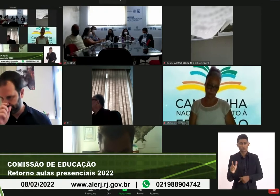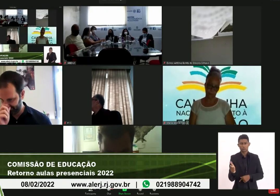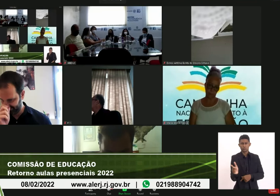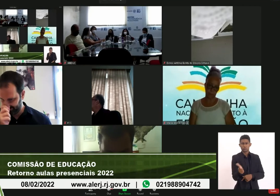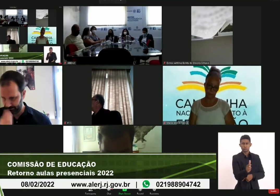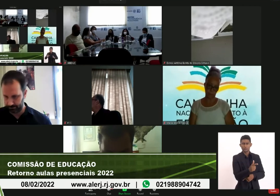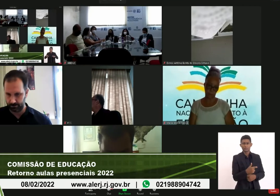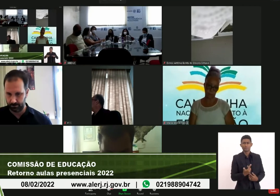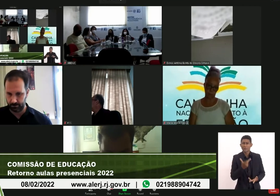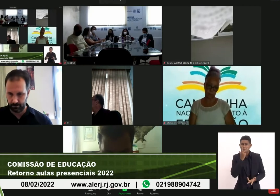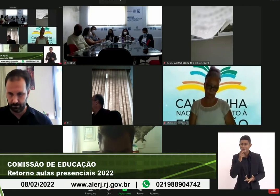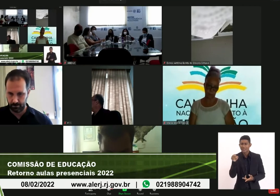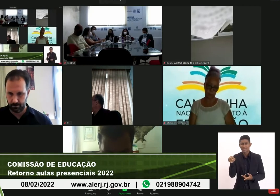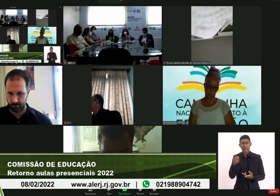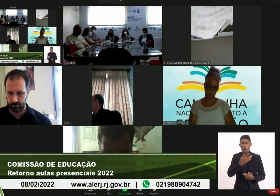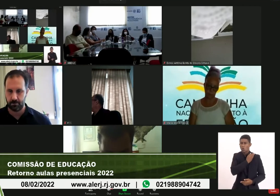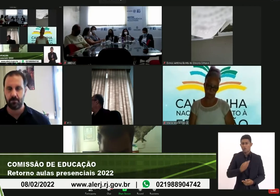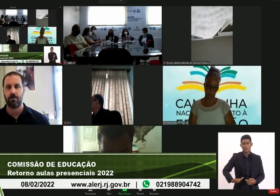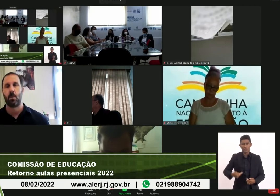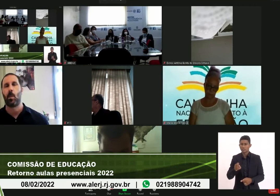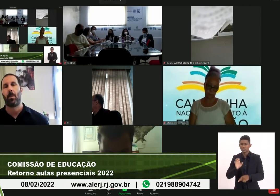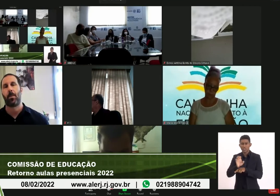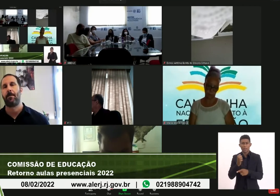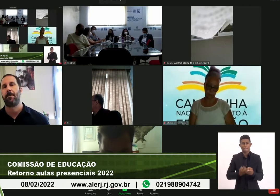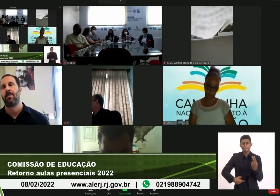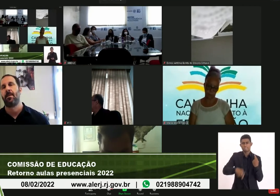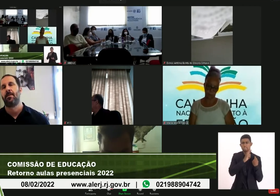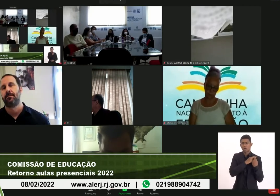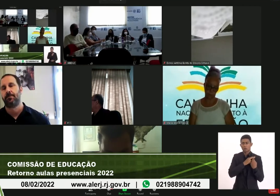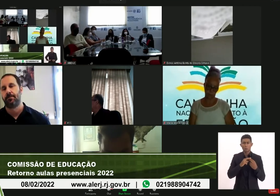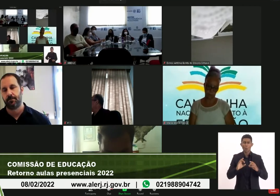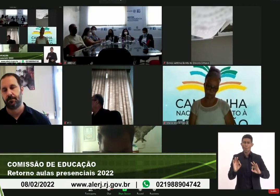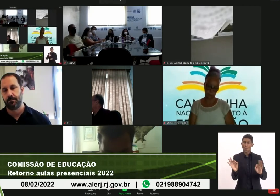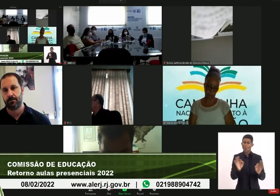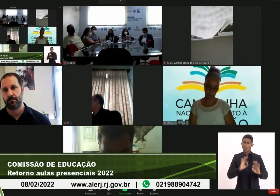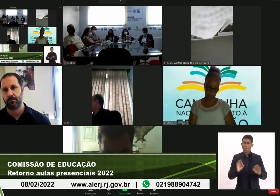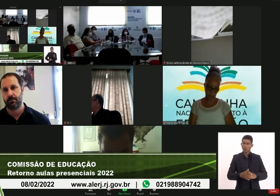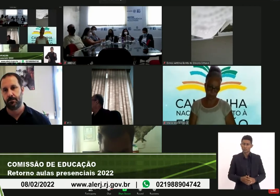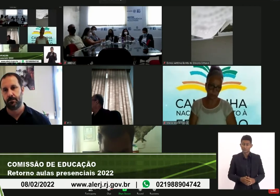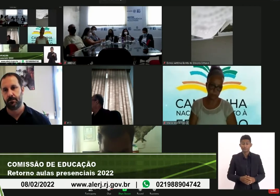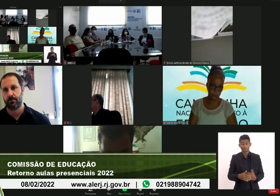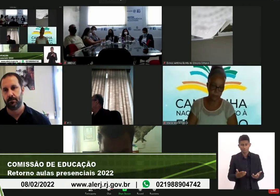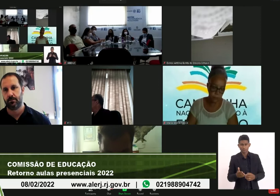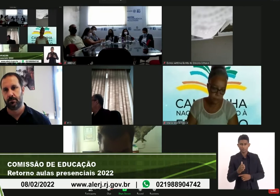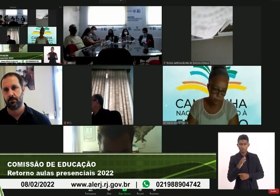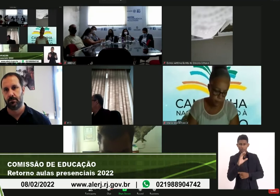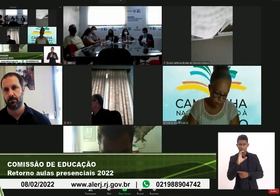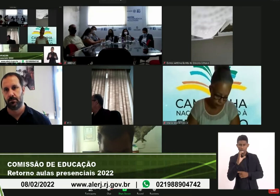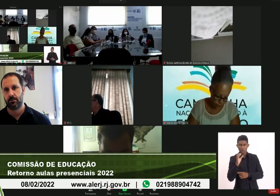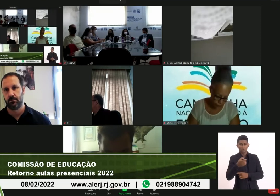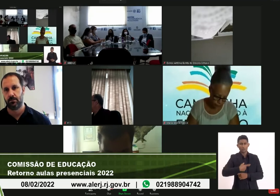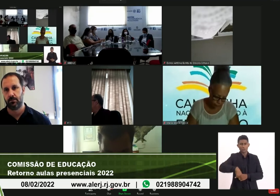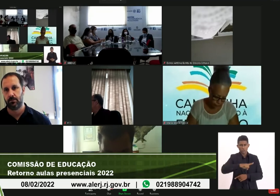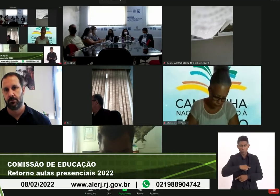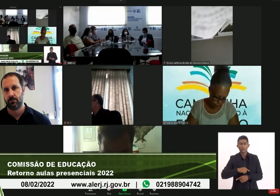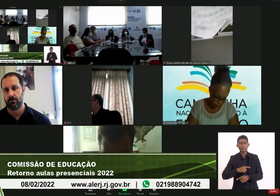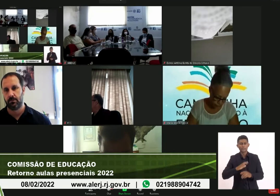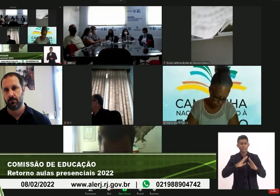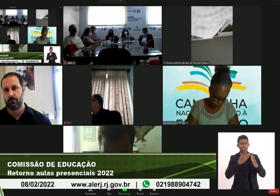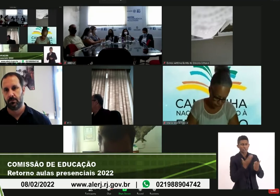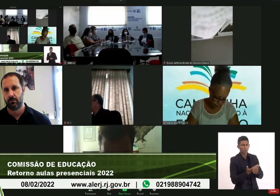irresponsabilidade muito grande do governo do Estado que a gente está vendo. Então, em Niterói, a gente tem feito um trabalho firme de fiscalização nas